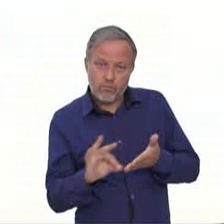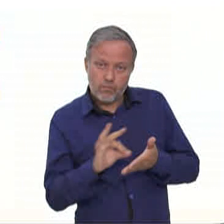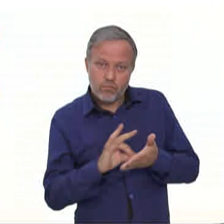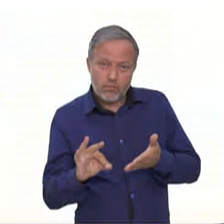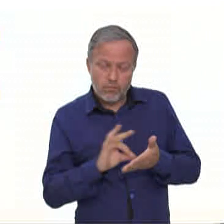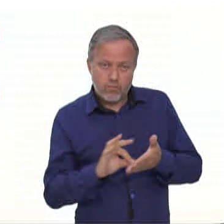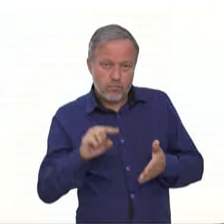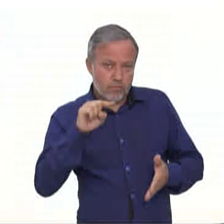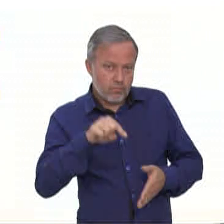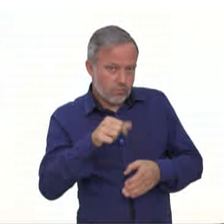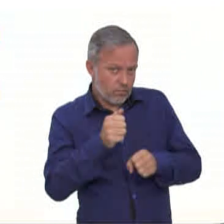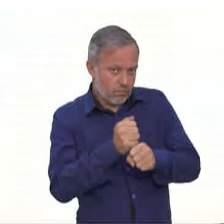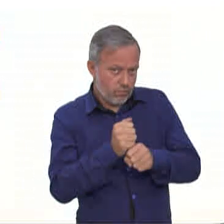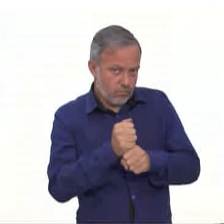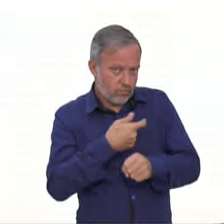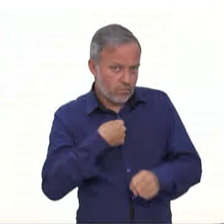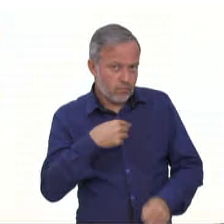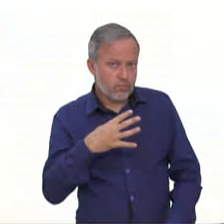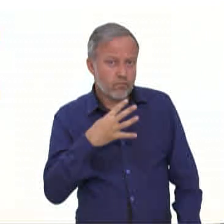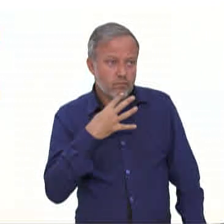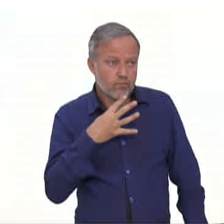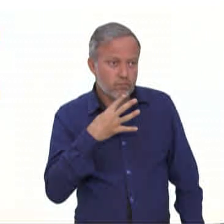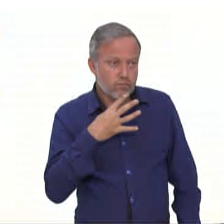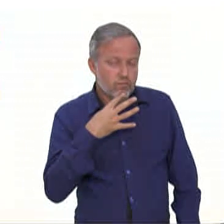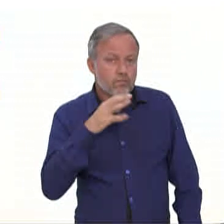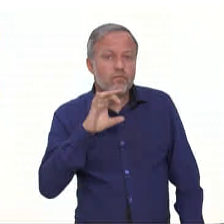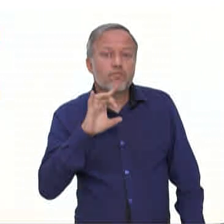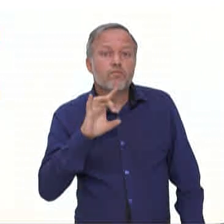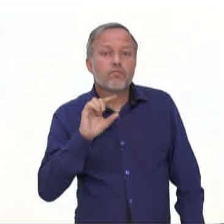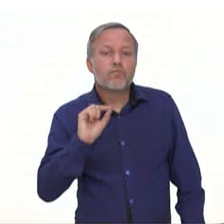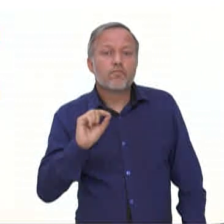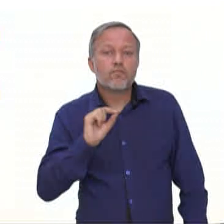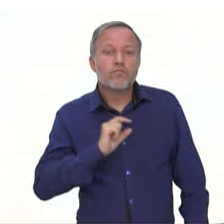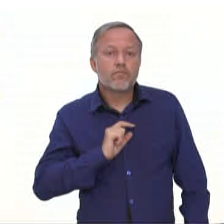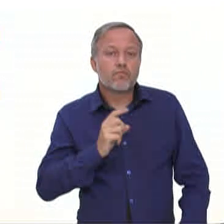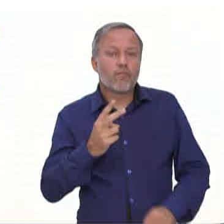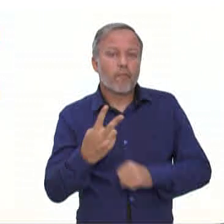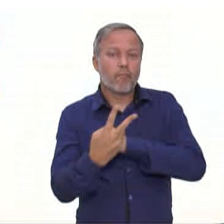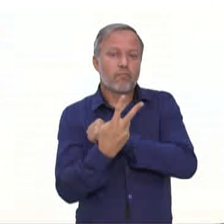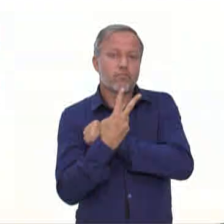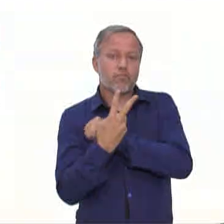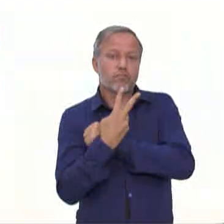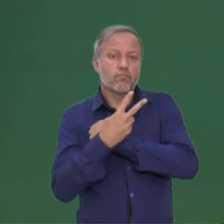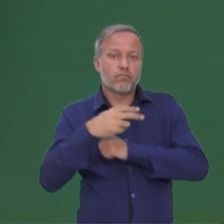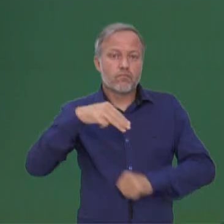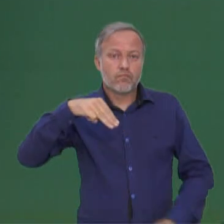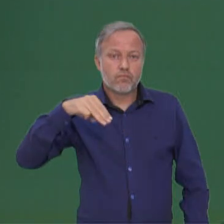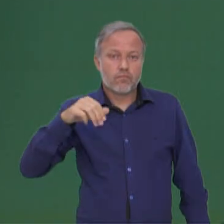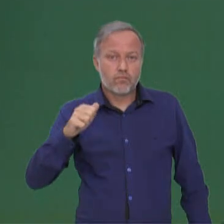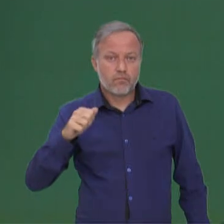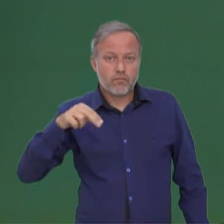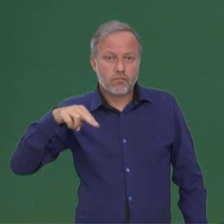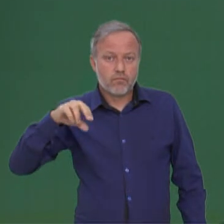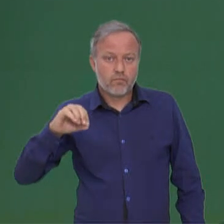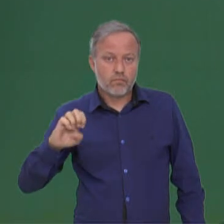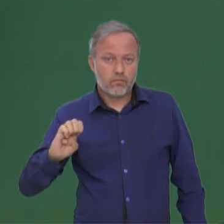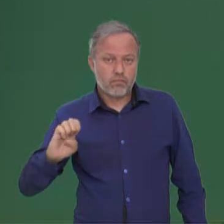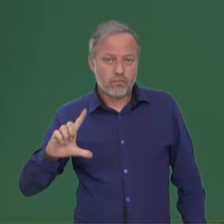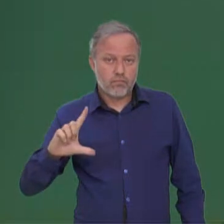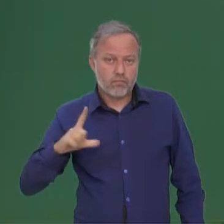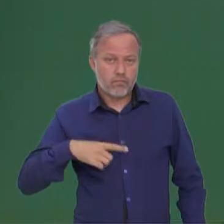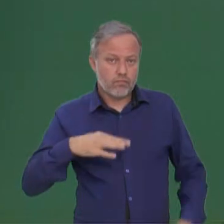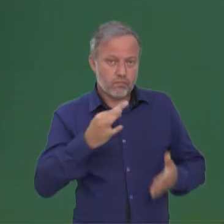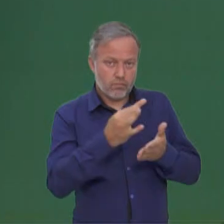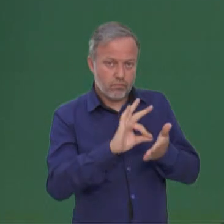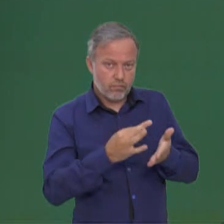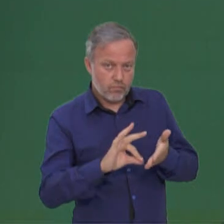Foi nesse período que conheceu quem viria a ser seu protetor, Manuel Antônio de Almeida, escritor